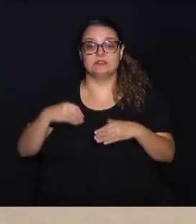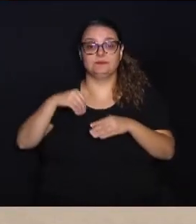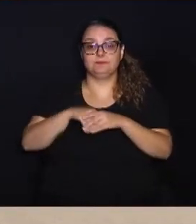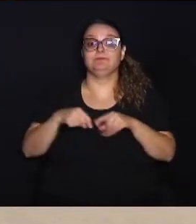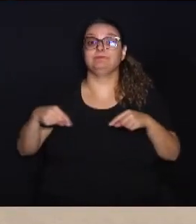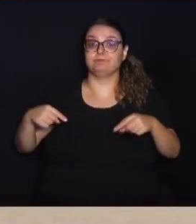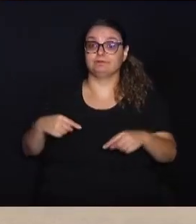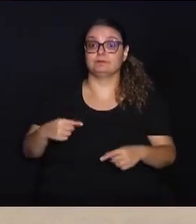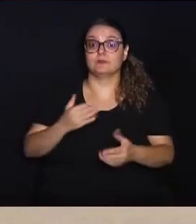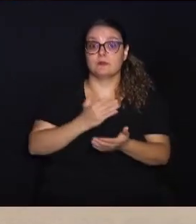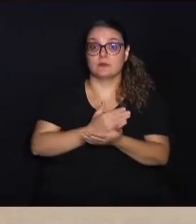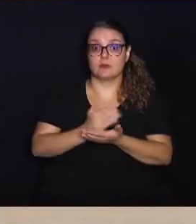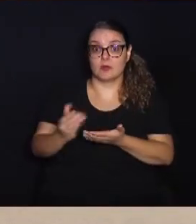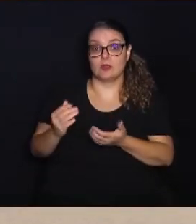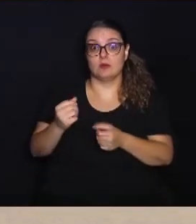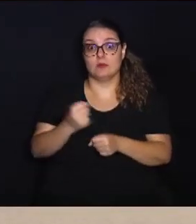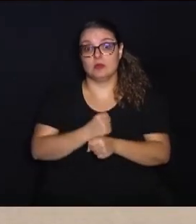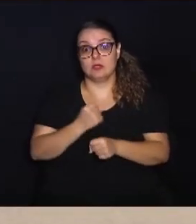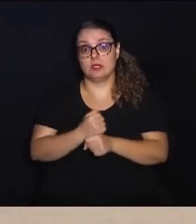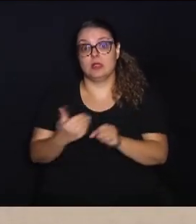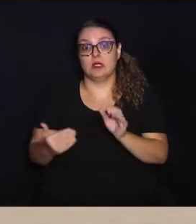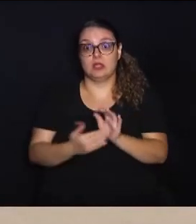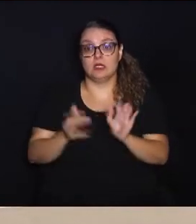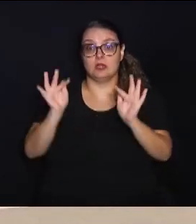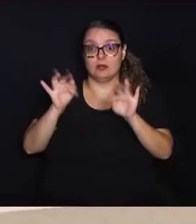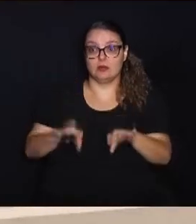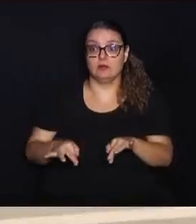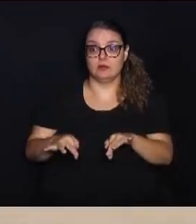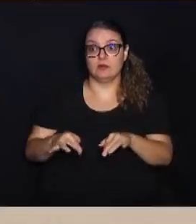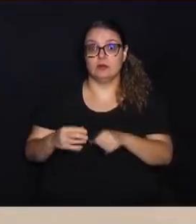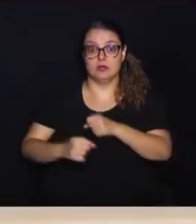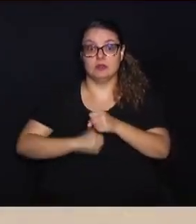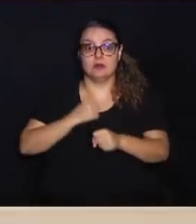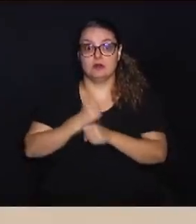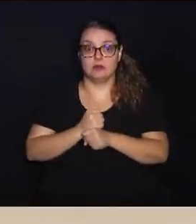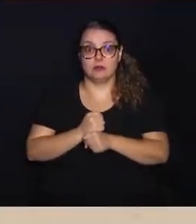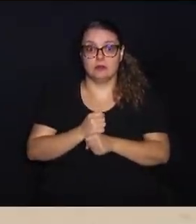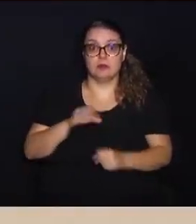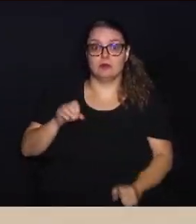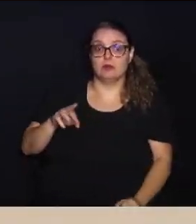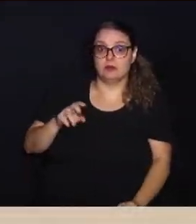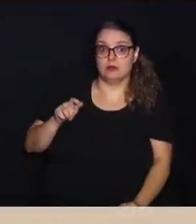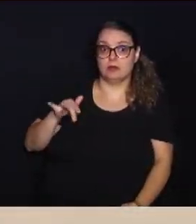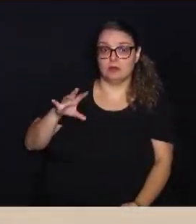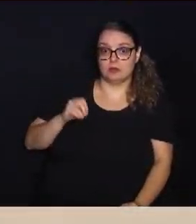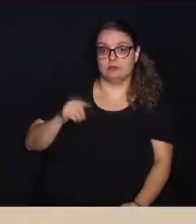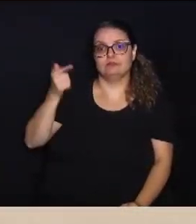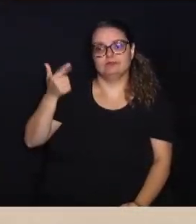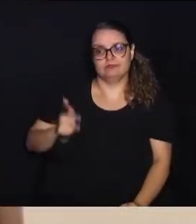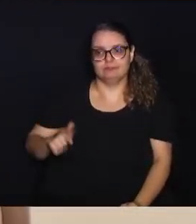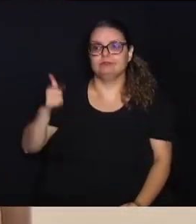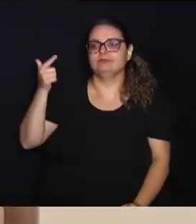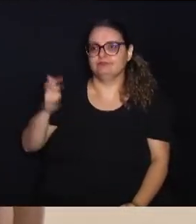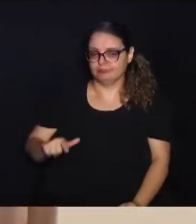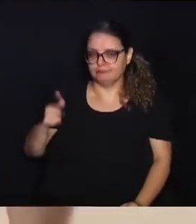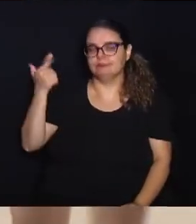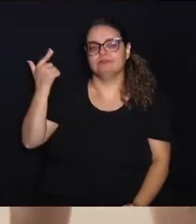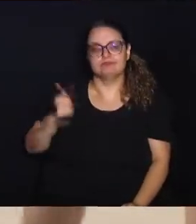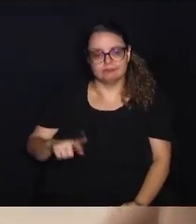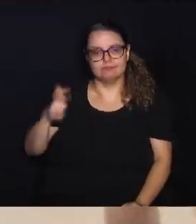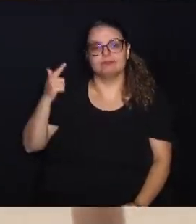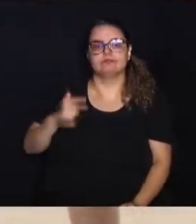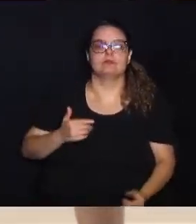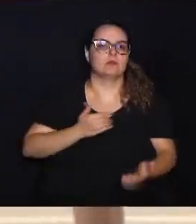que saia o mais perfeito possível quando a gente chega nas nossas competições-alvo. Ela busca esse lado artístico, então a gente